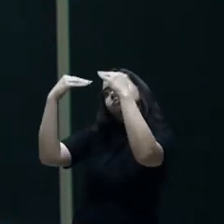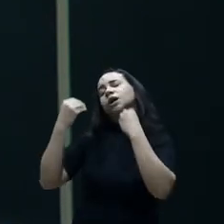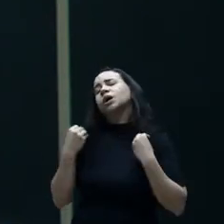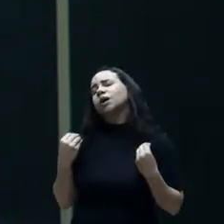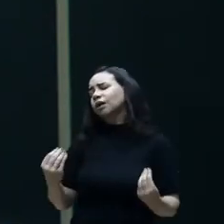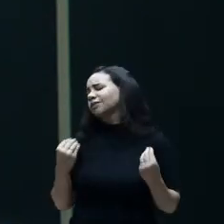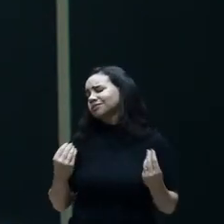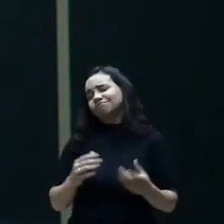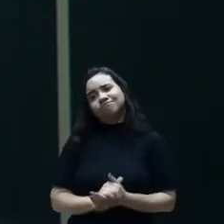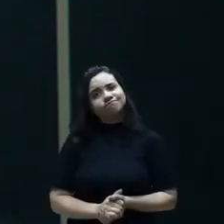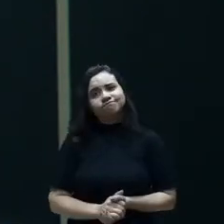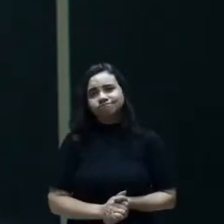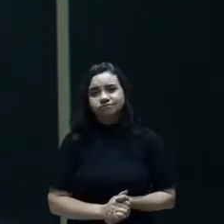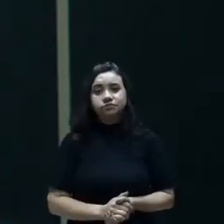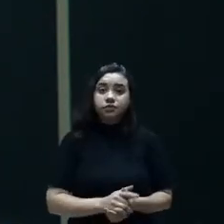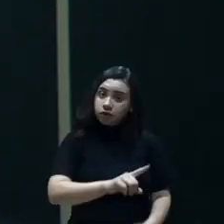em você, pai e mãe.